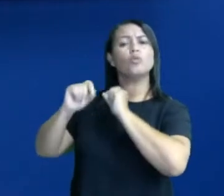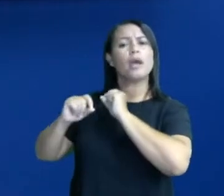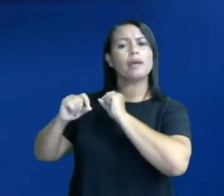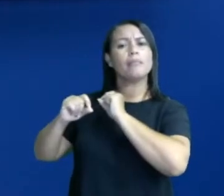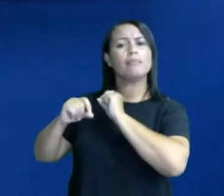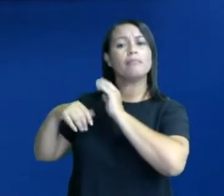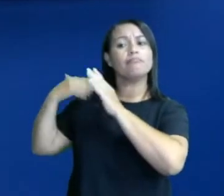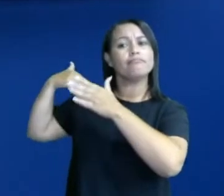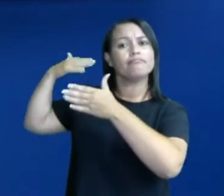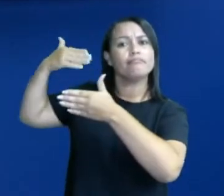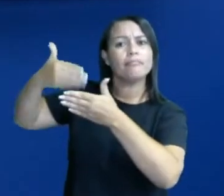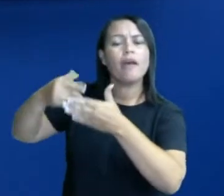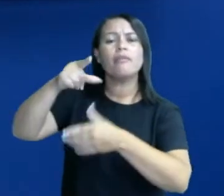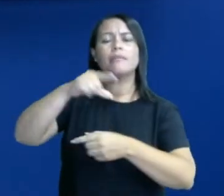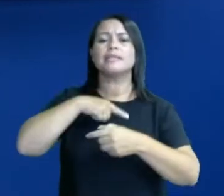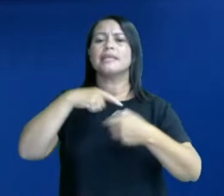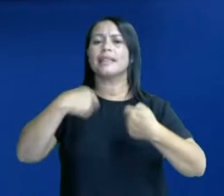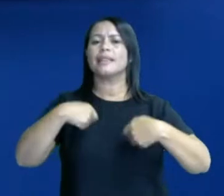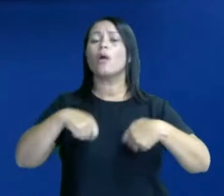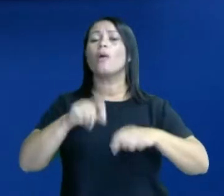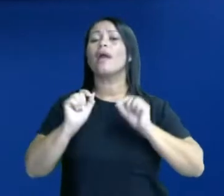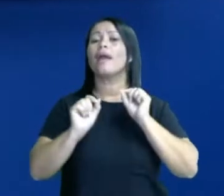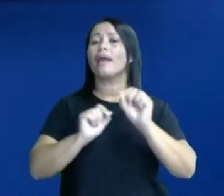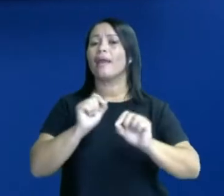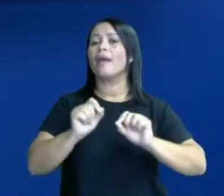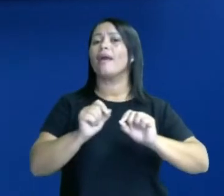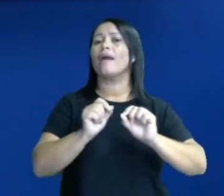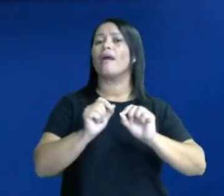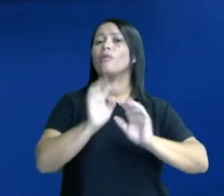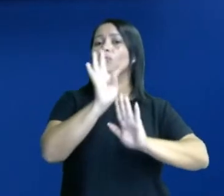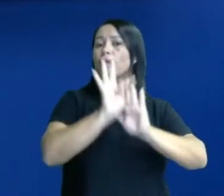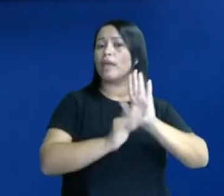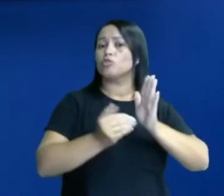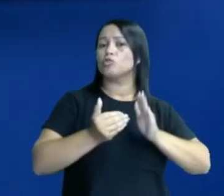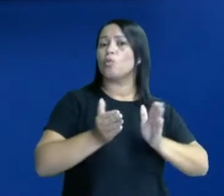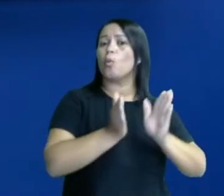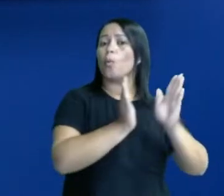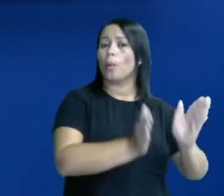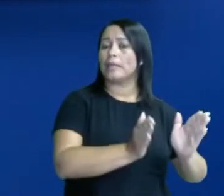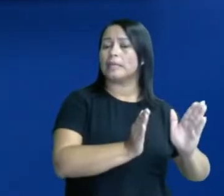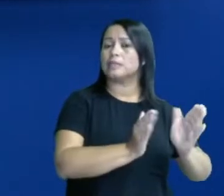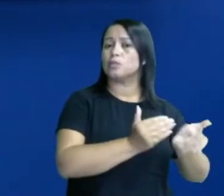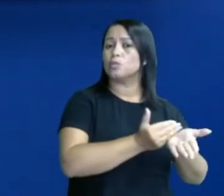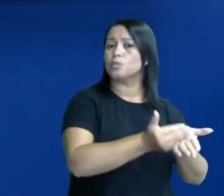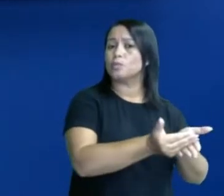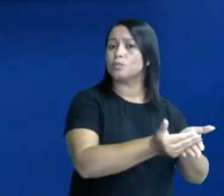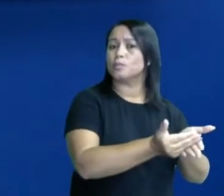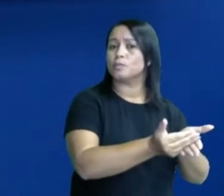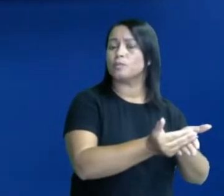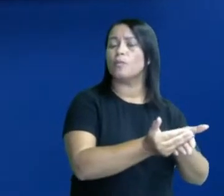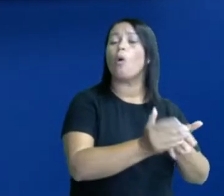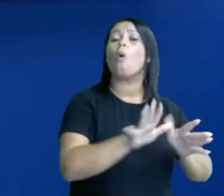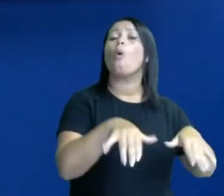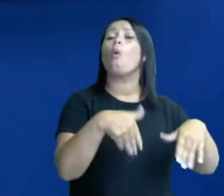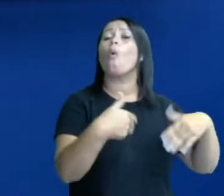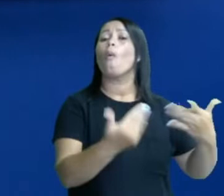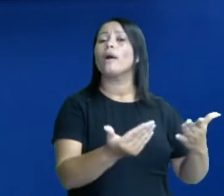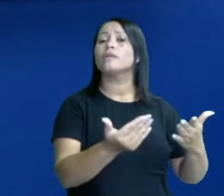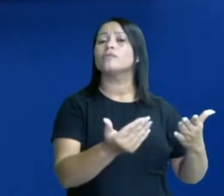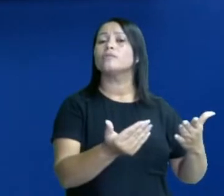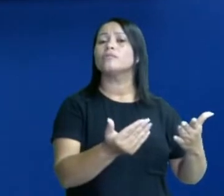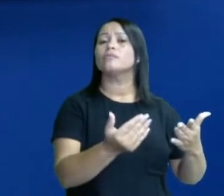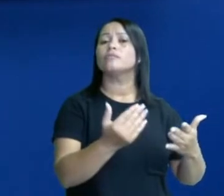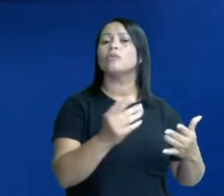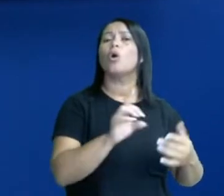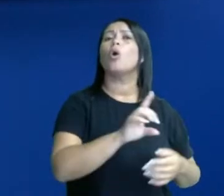vocês precisam ter o início. Então, no início, quando?